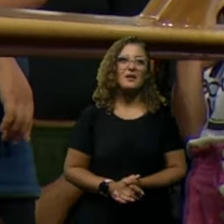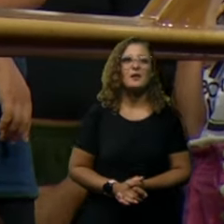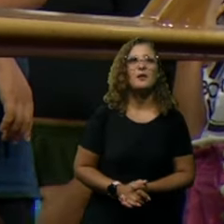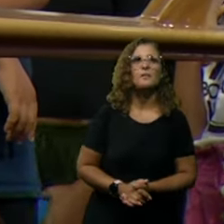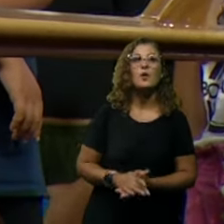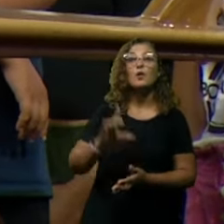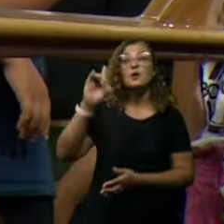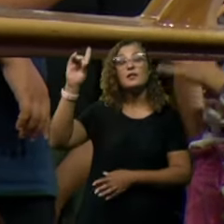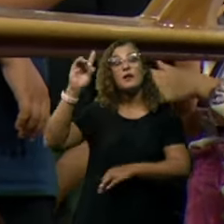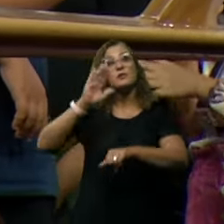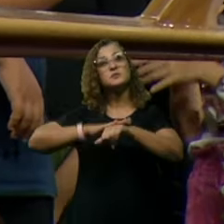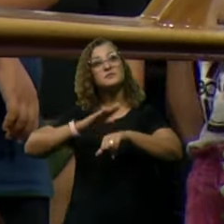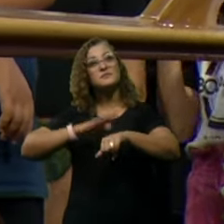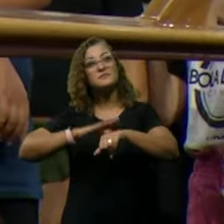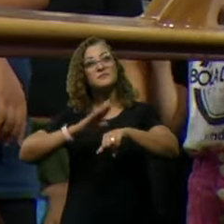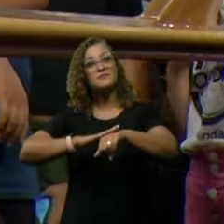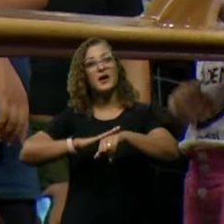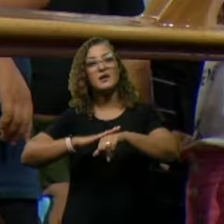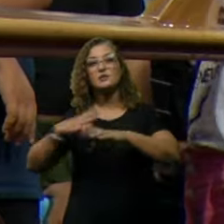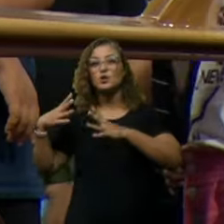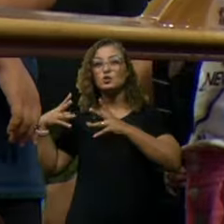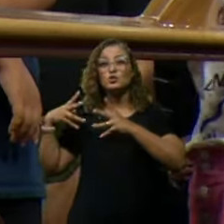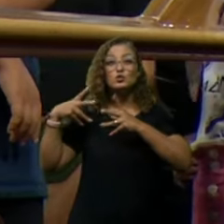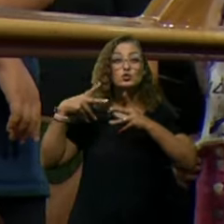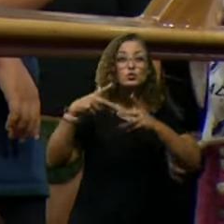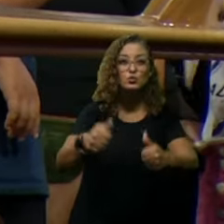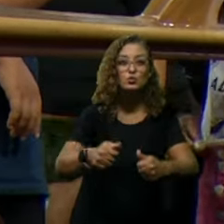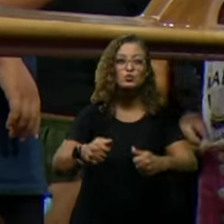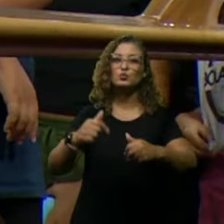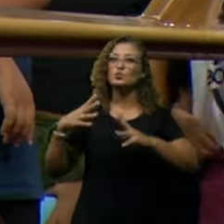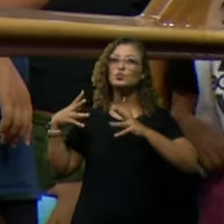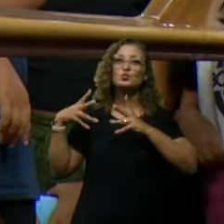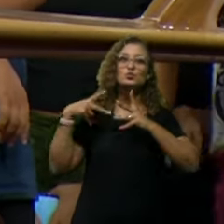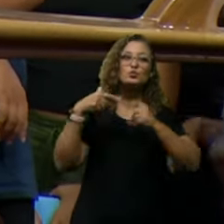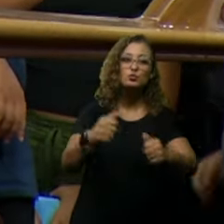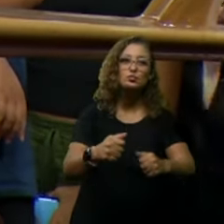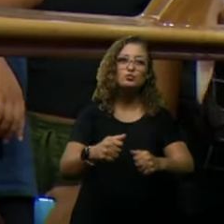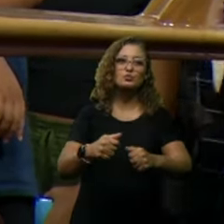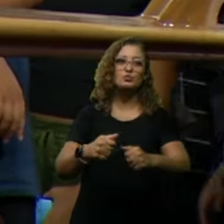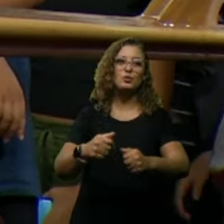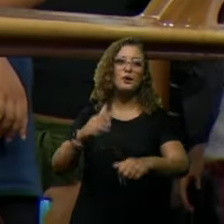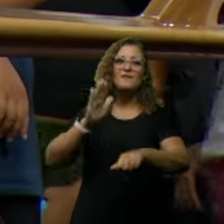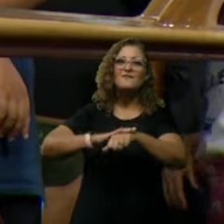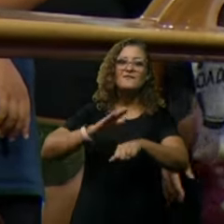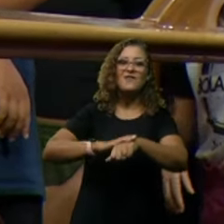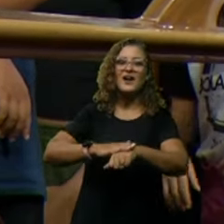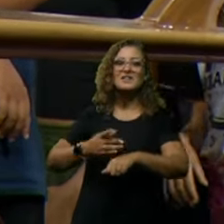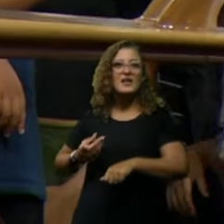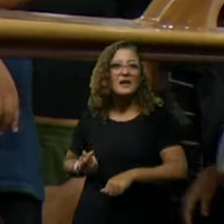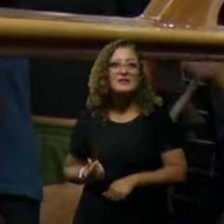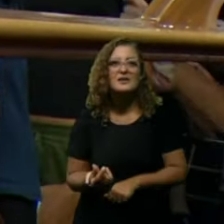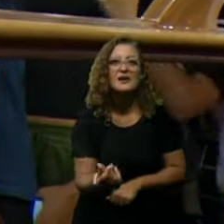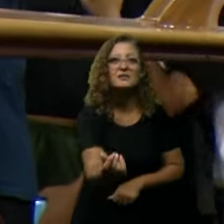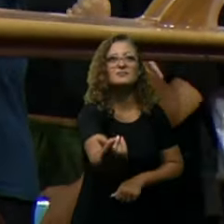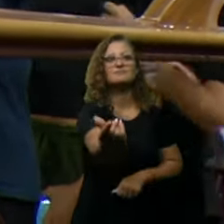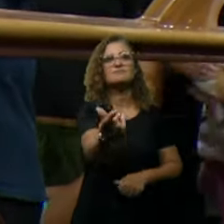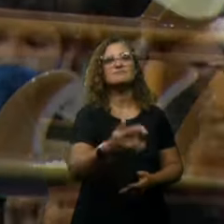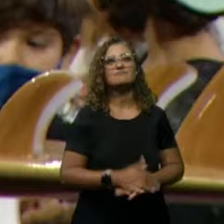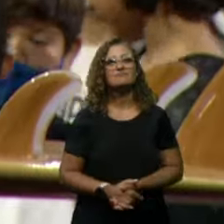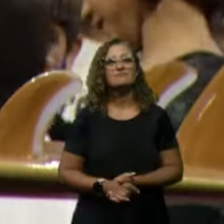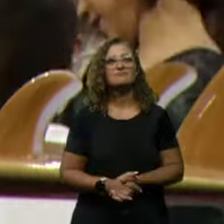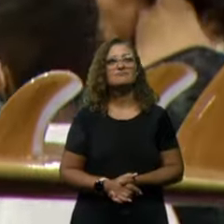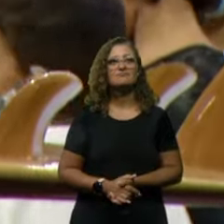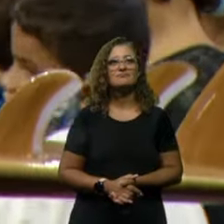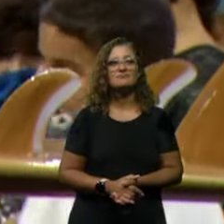Deus faz é isso aqui ó porque tudo que Deus faz durará eternamente o